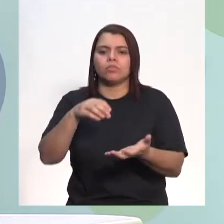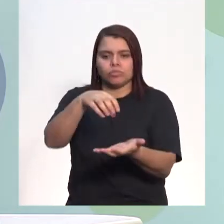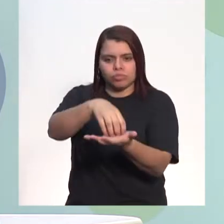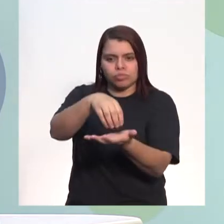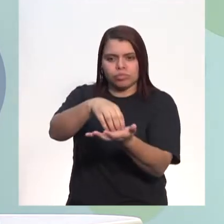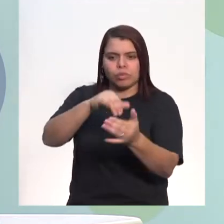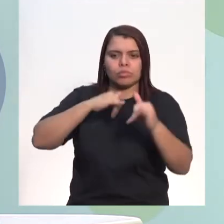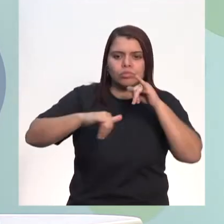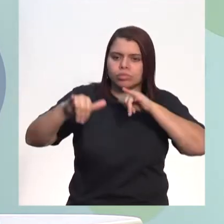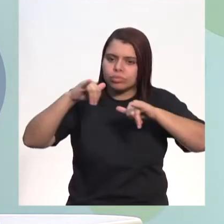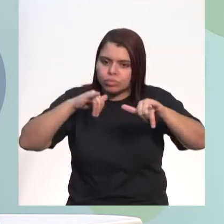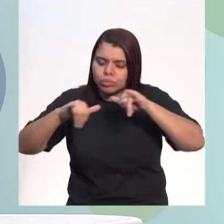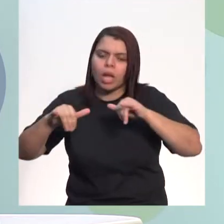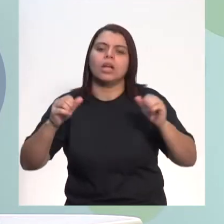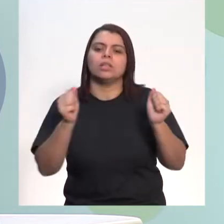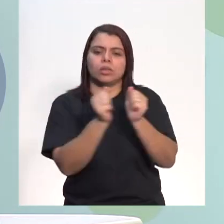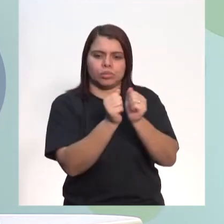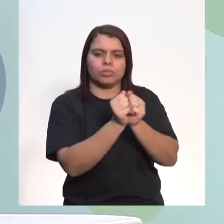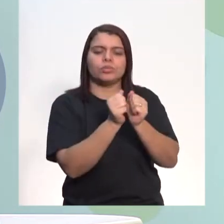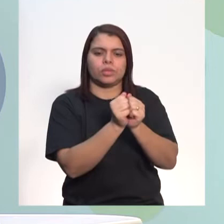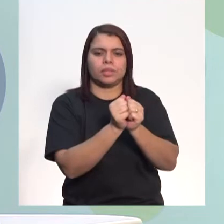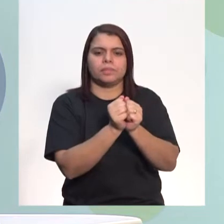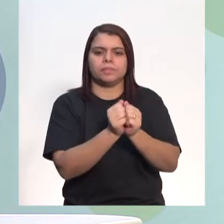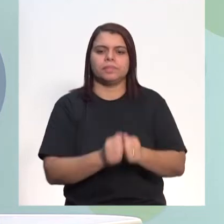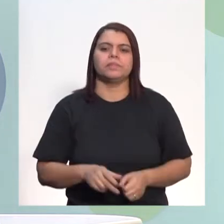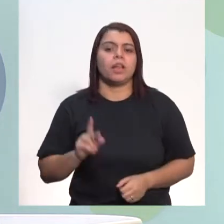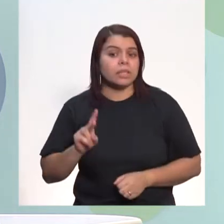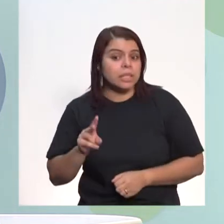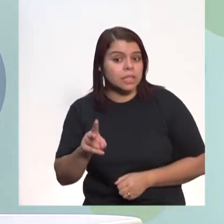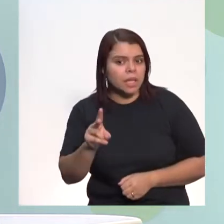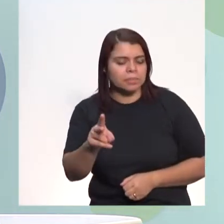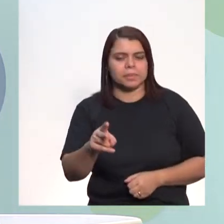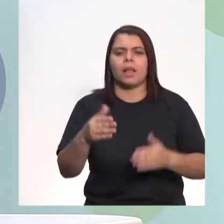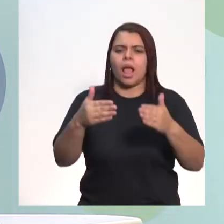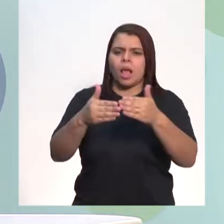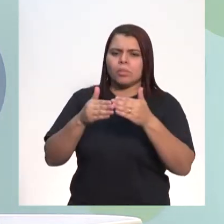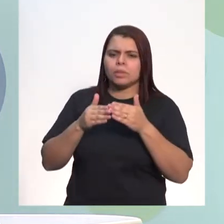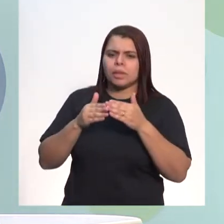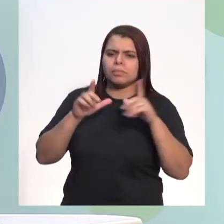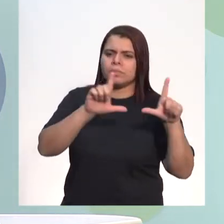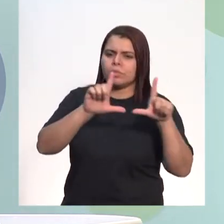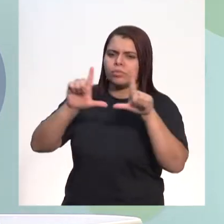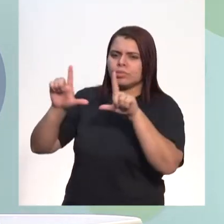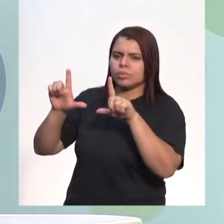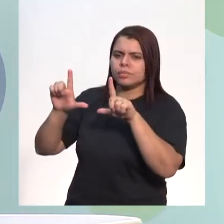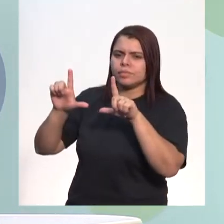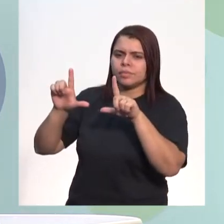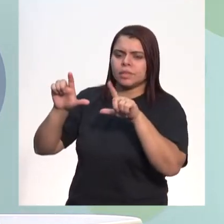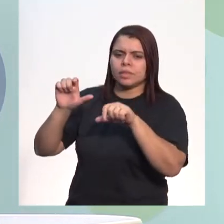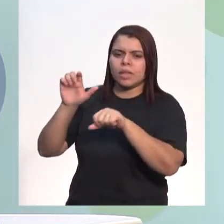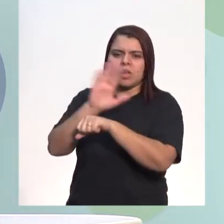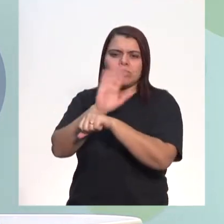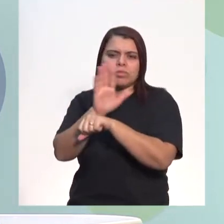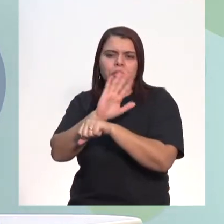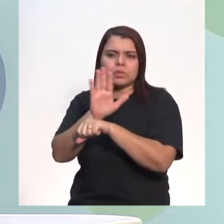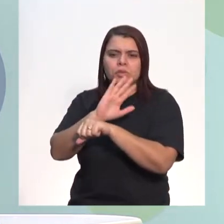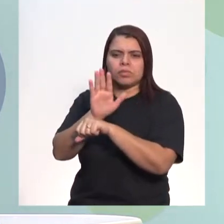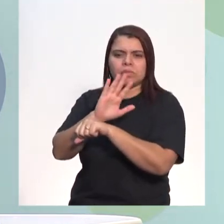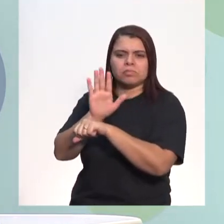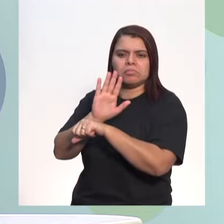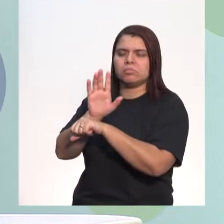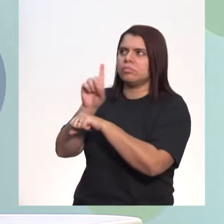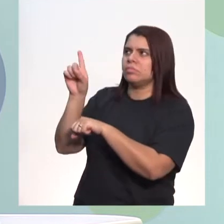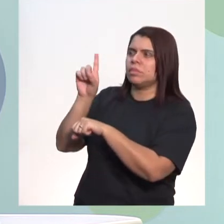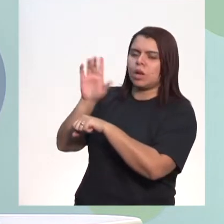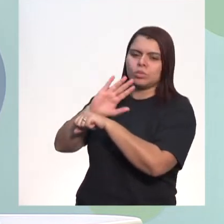de formação do Centro de Mídias, tá bom? Então, eu vou pedir agora para passar uma sequência de vídeos que o Marcos da Citem